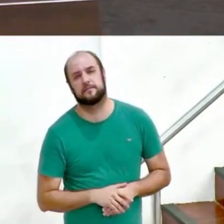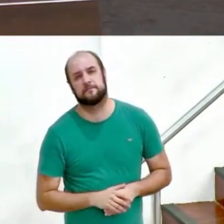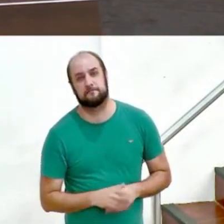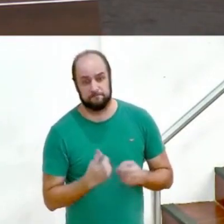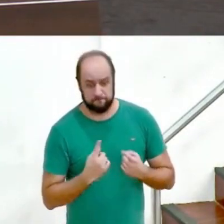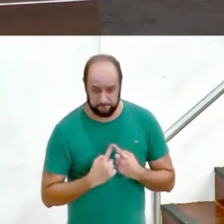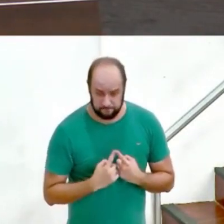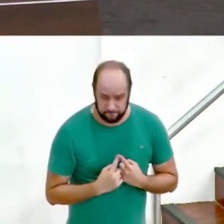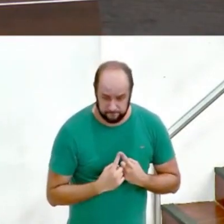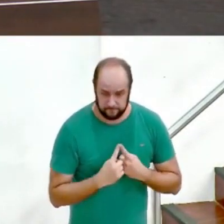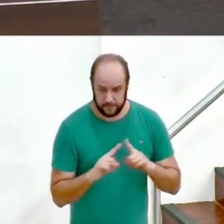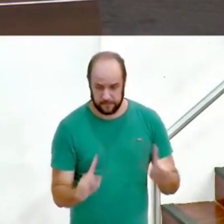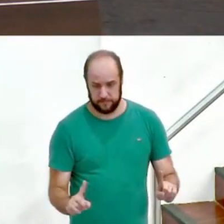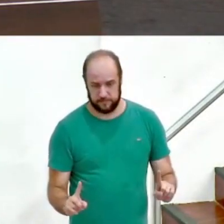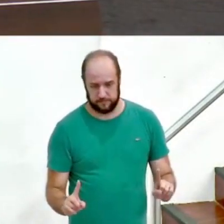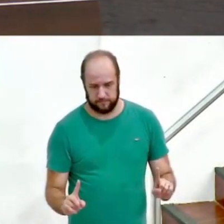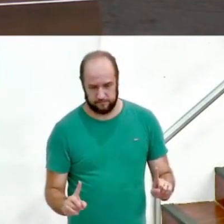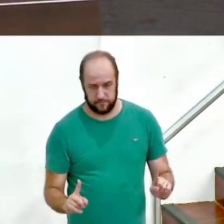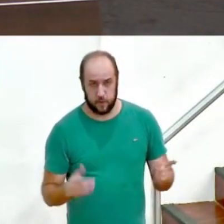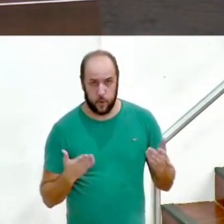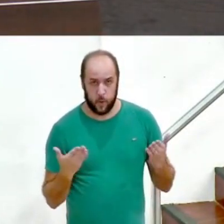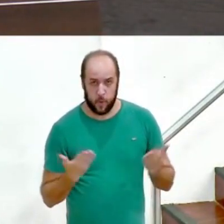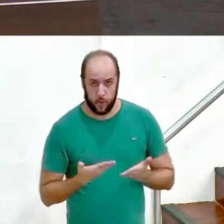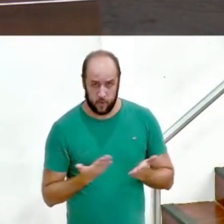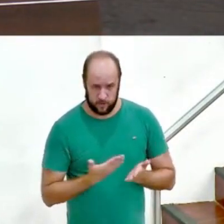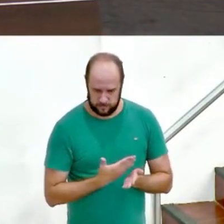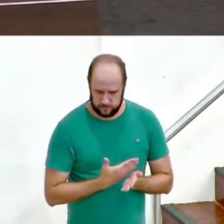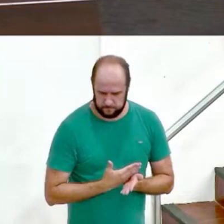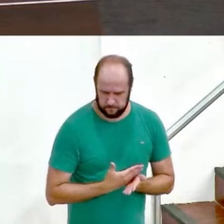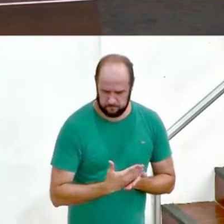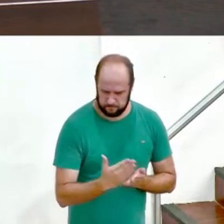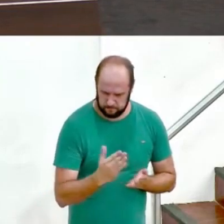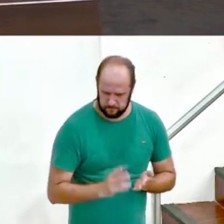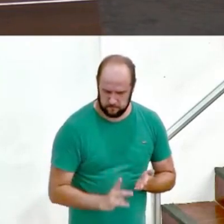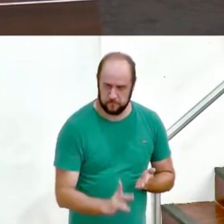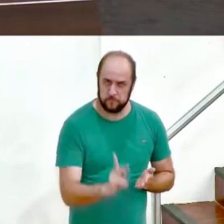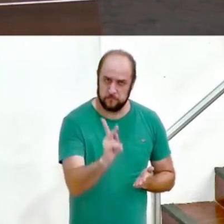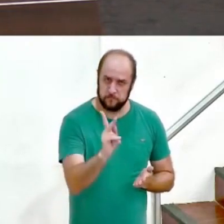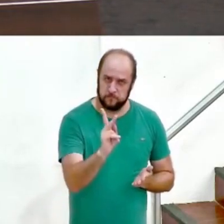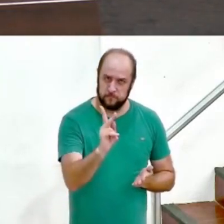Mas, de hoje em diante, eu